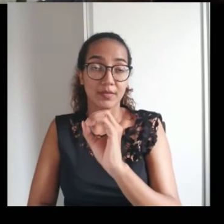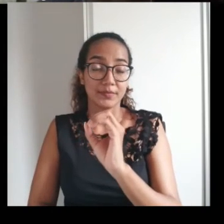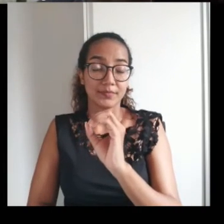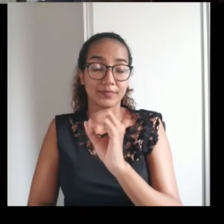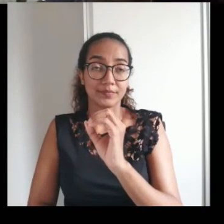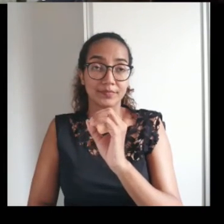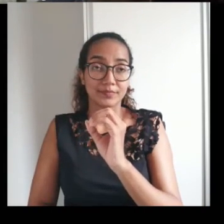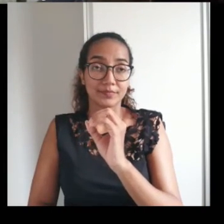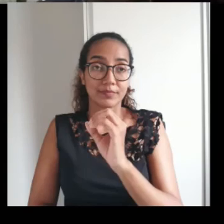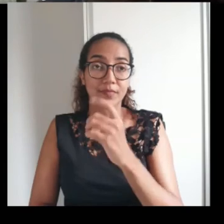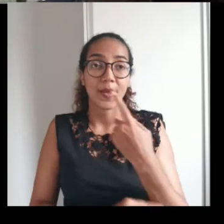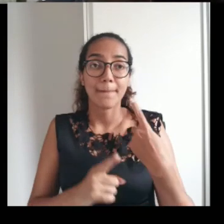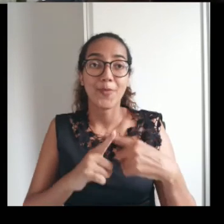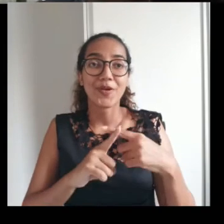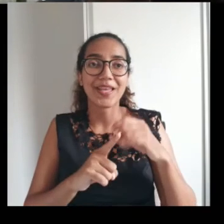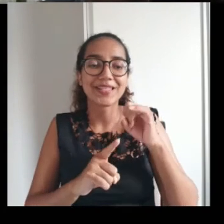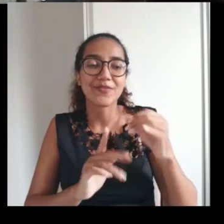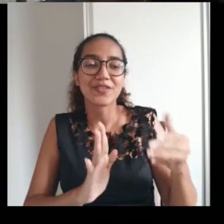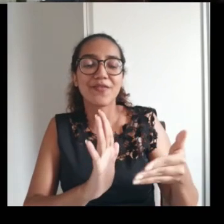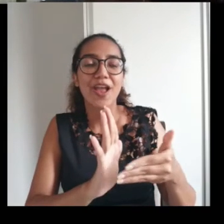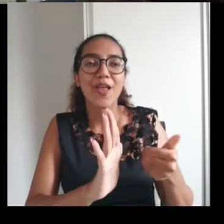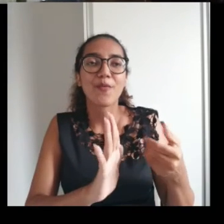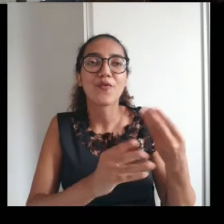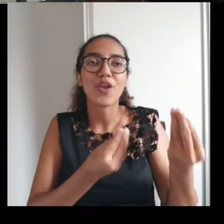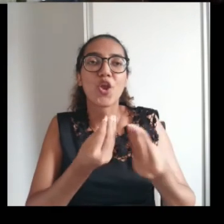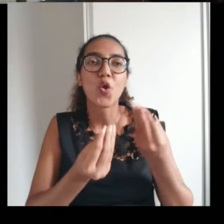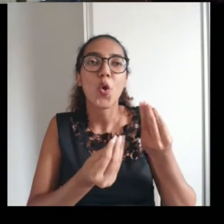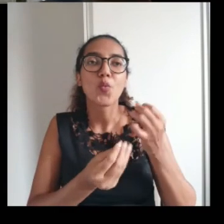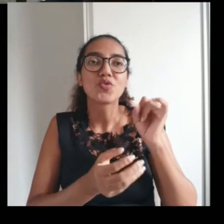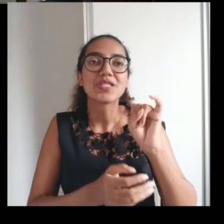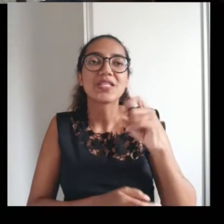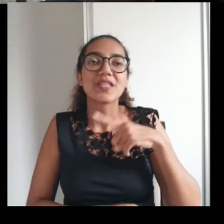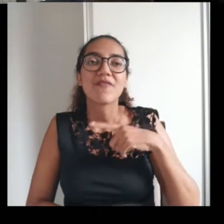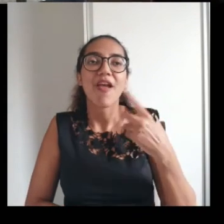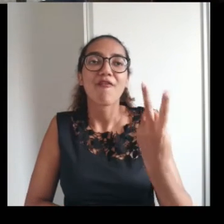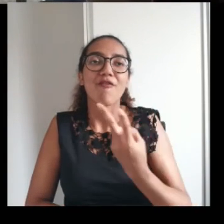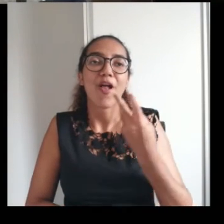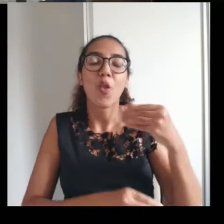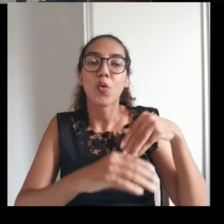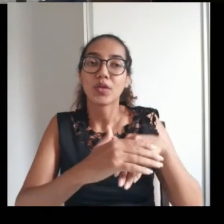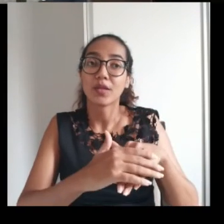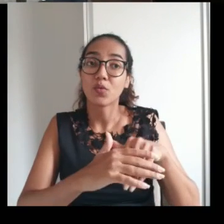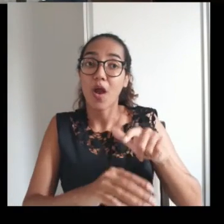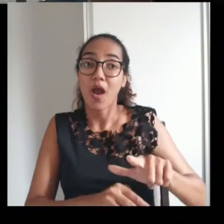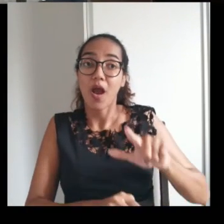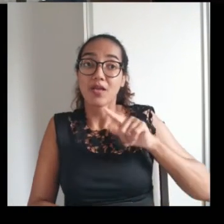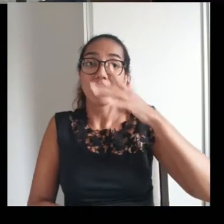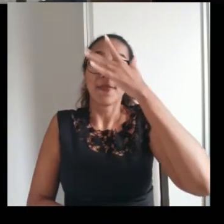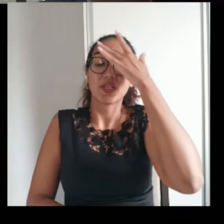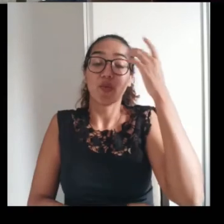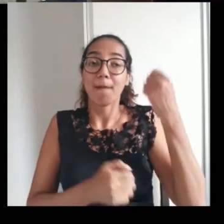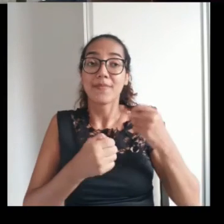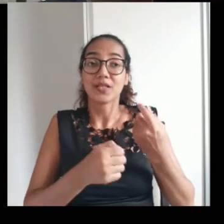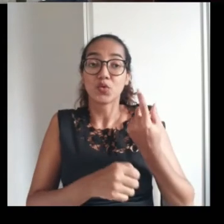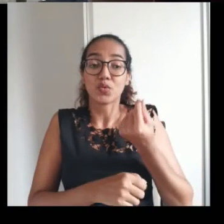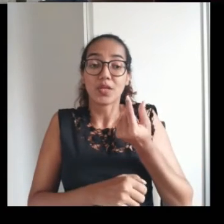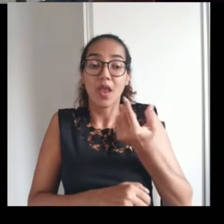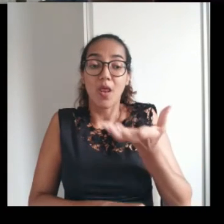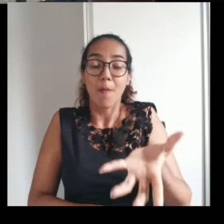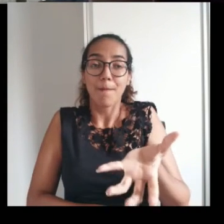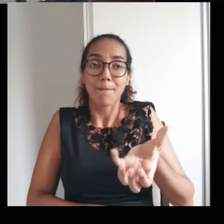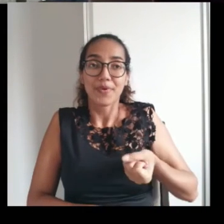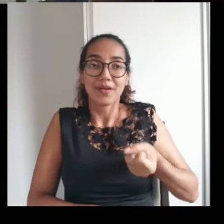remover uma conta que tem saldo, né? O cara deveria, pelo menos, sacar e depois disso você remover, né? Então, é uma regra do negócio também, tá?